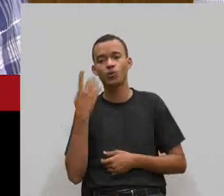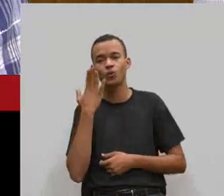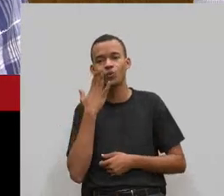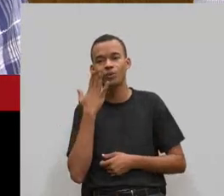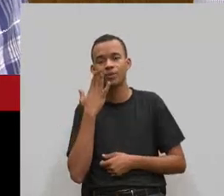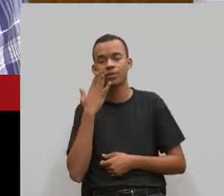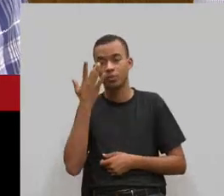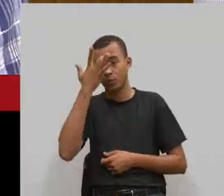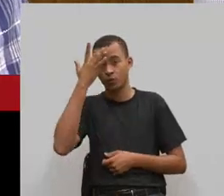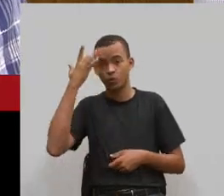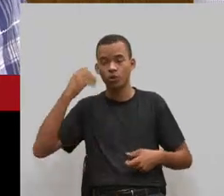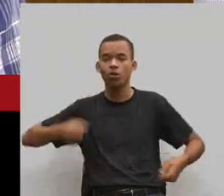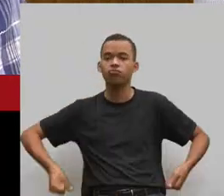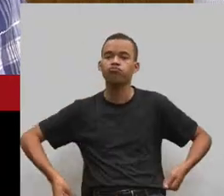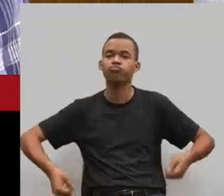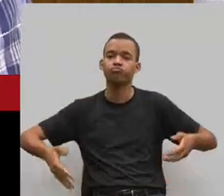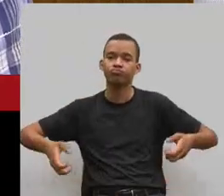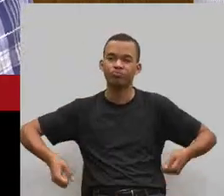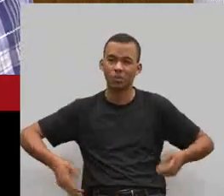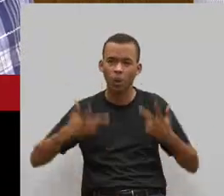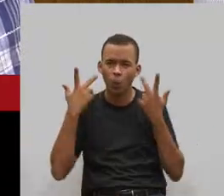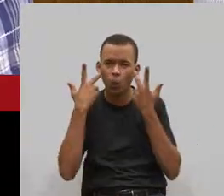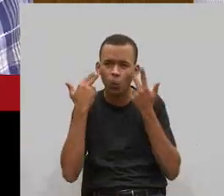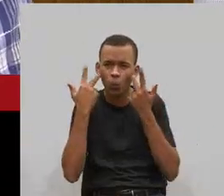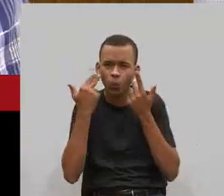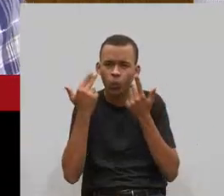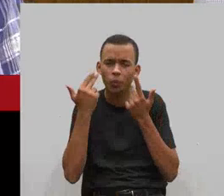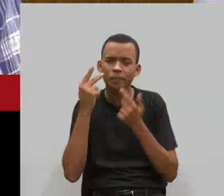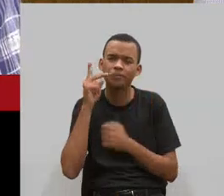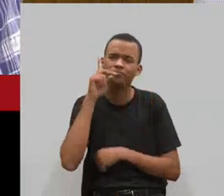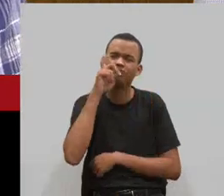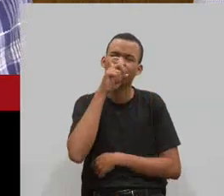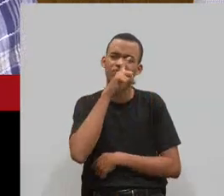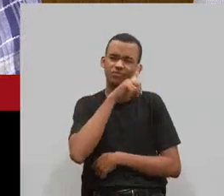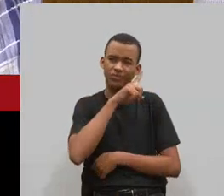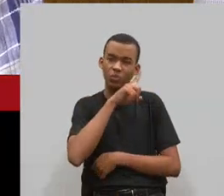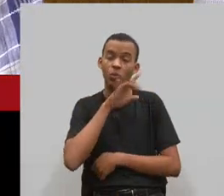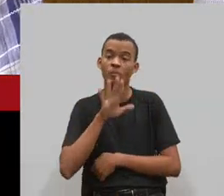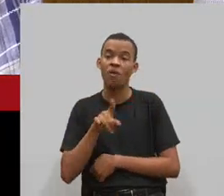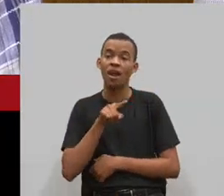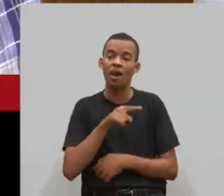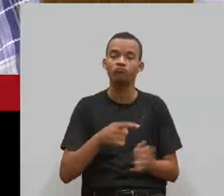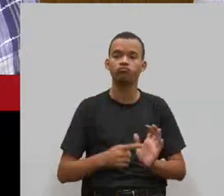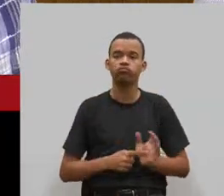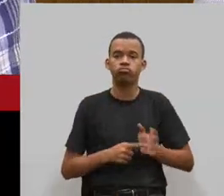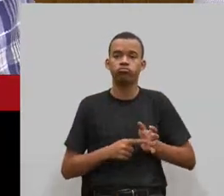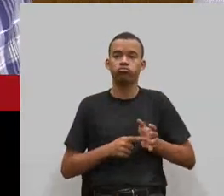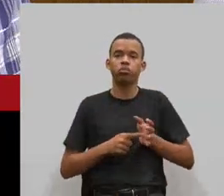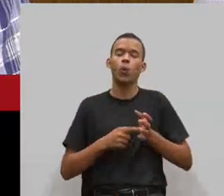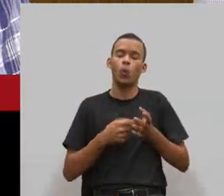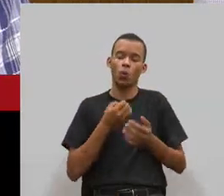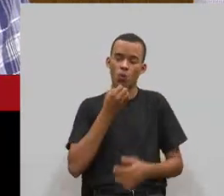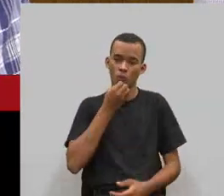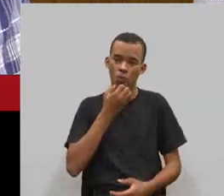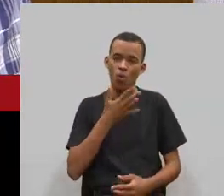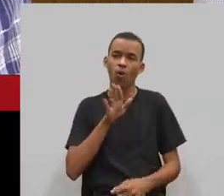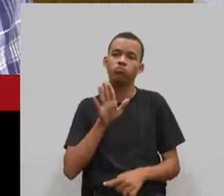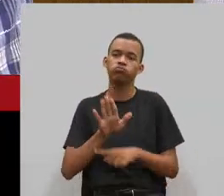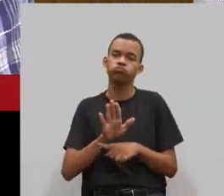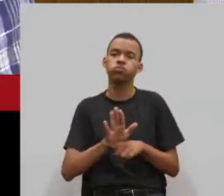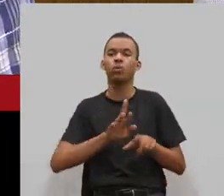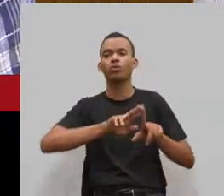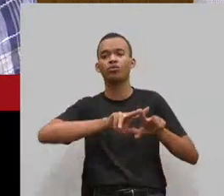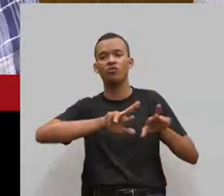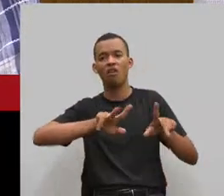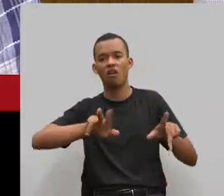né Eu quero dizer com a cadeira motorizada quero dizer a cada um de vocês aqui hoje que está aqui hoje presente que a gente vê